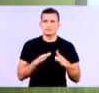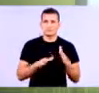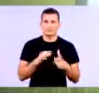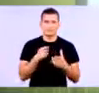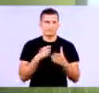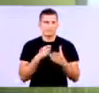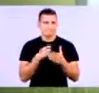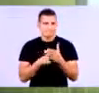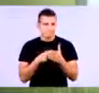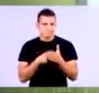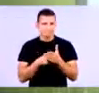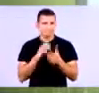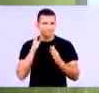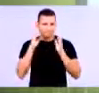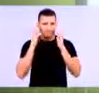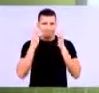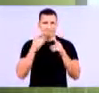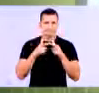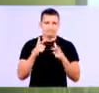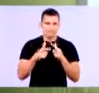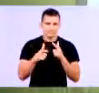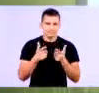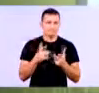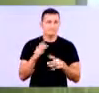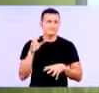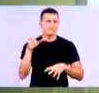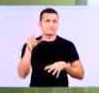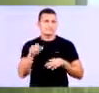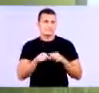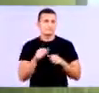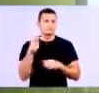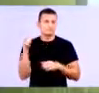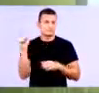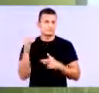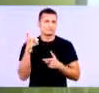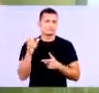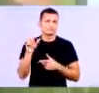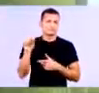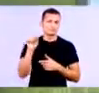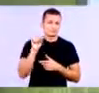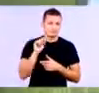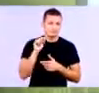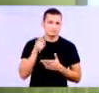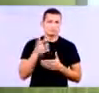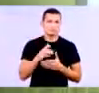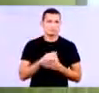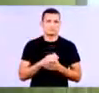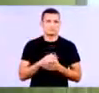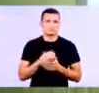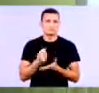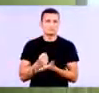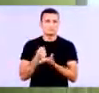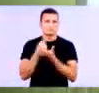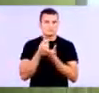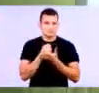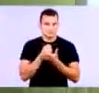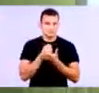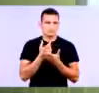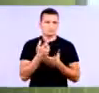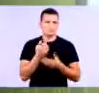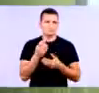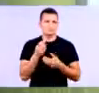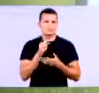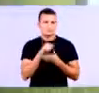o problema buscando outros mecanismos, buscando alternativas que me dê suporte na execução das